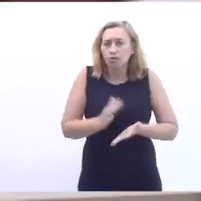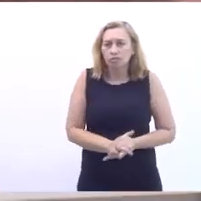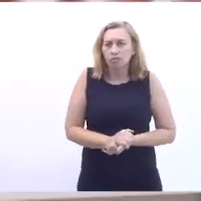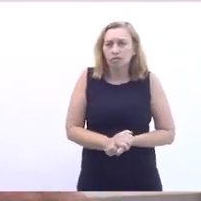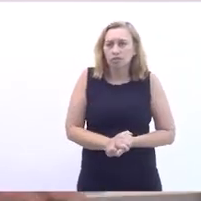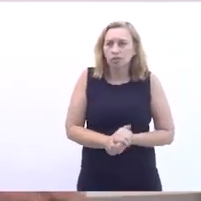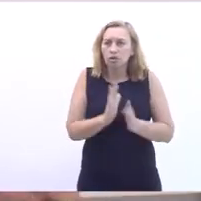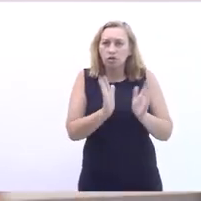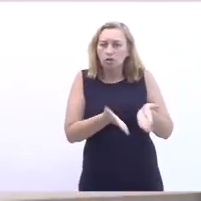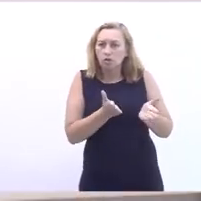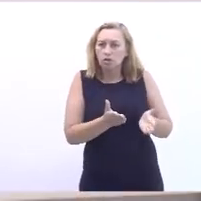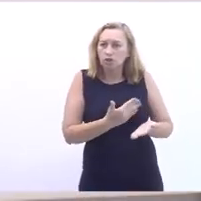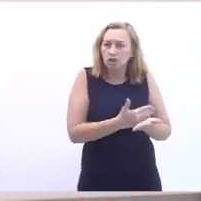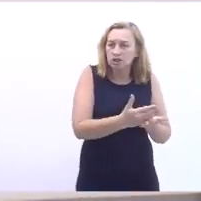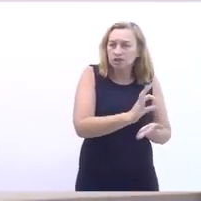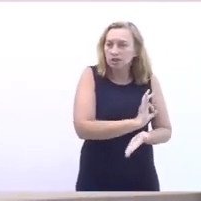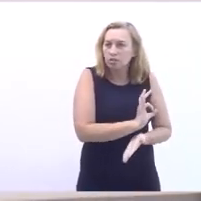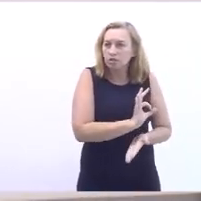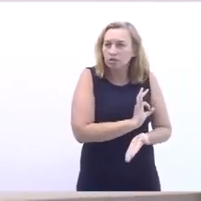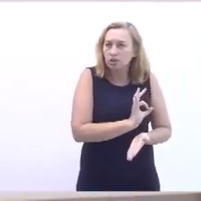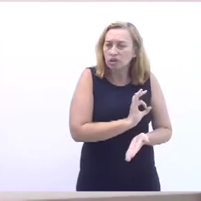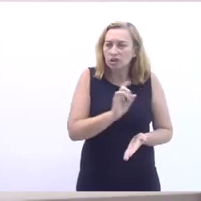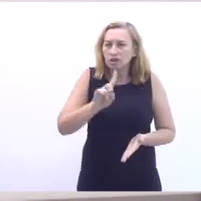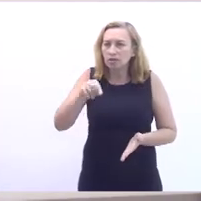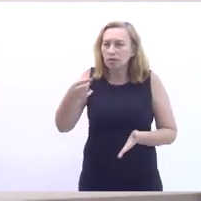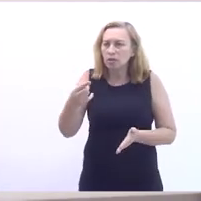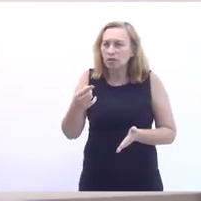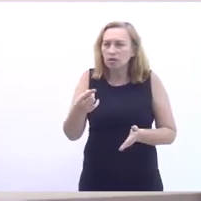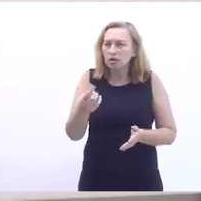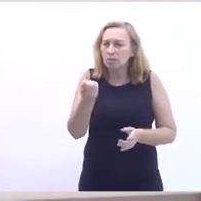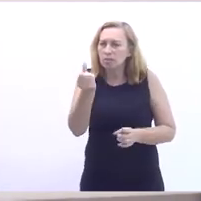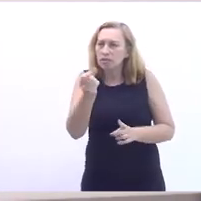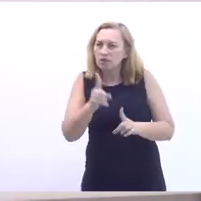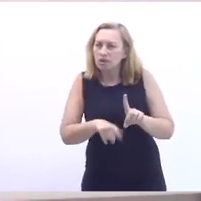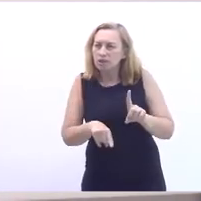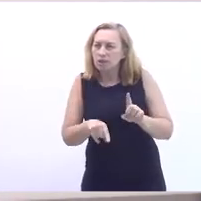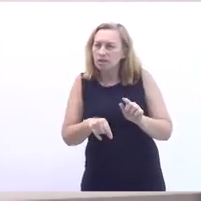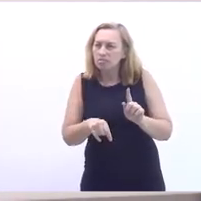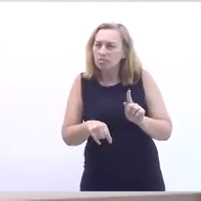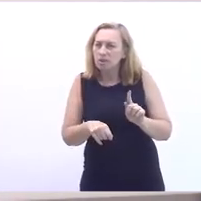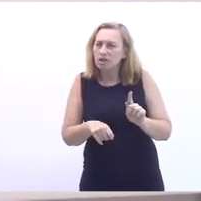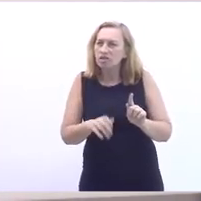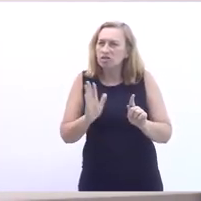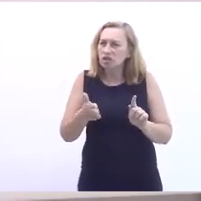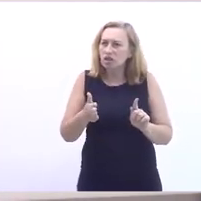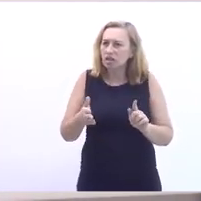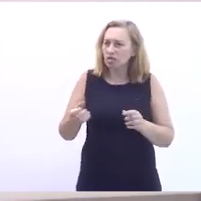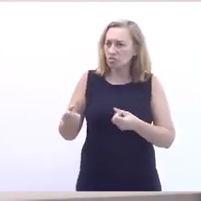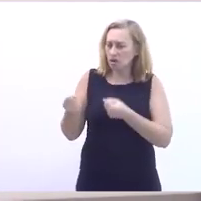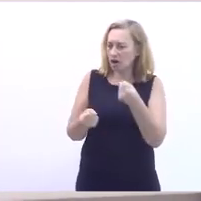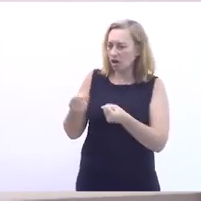rapaz começa hoje na polícia daqui a pouco menos de seis meses já tá com um Honda Civic de 180.000 já